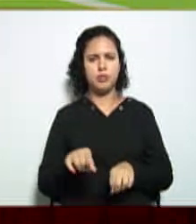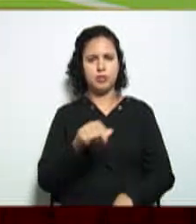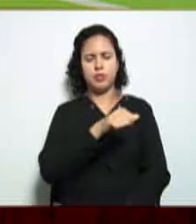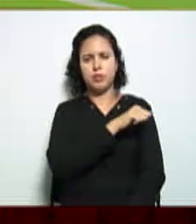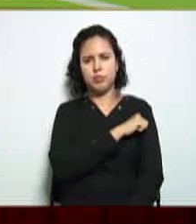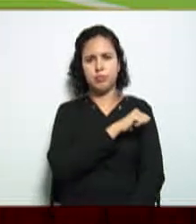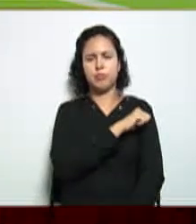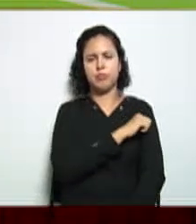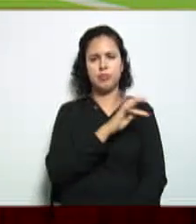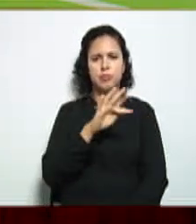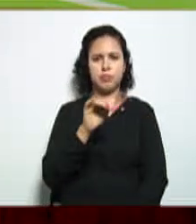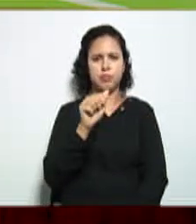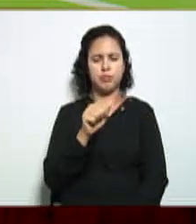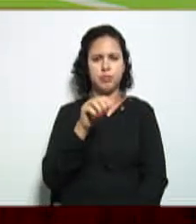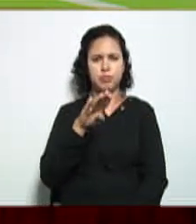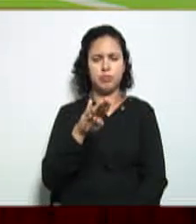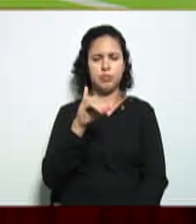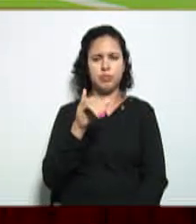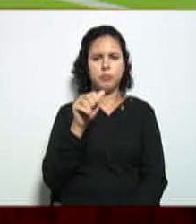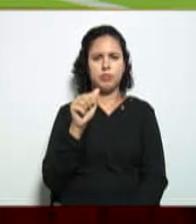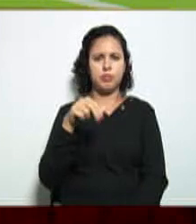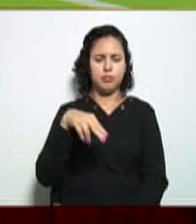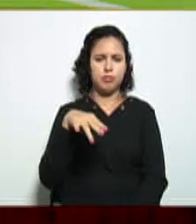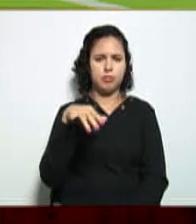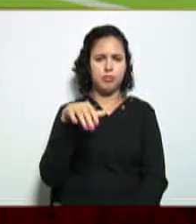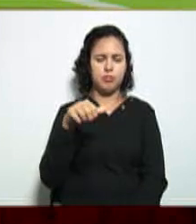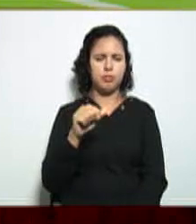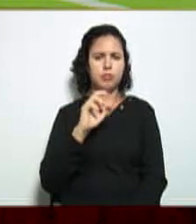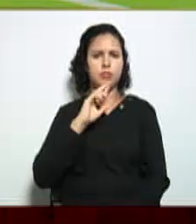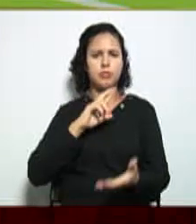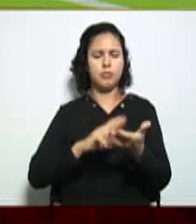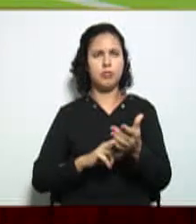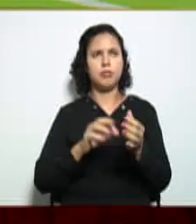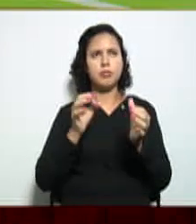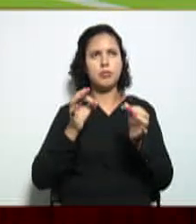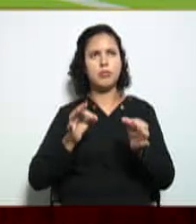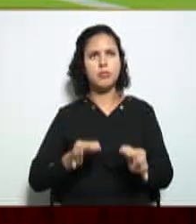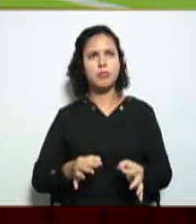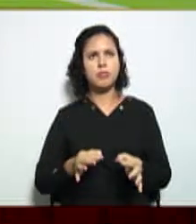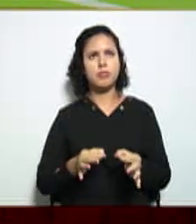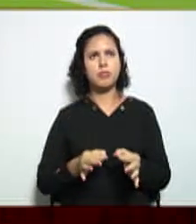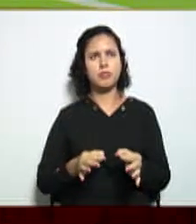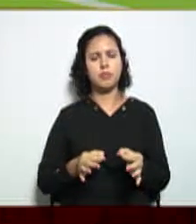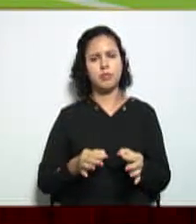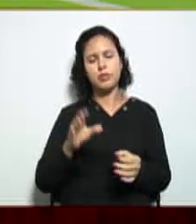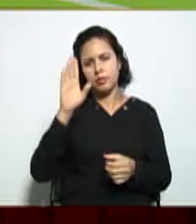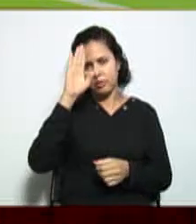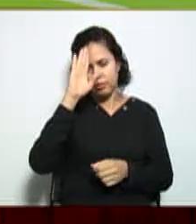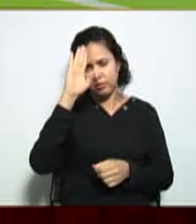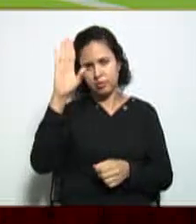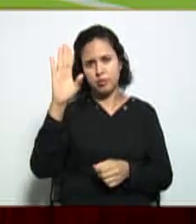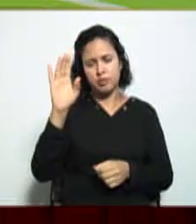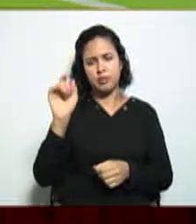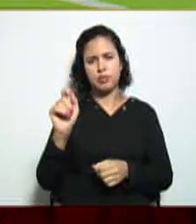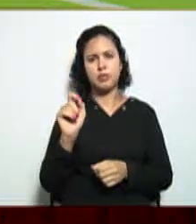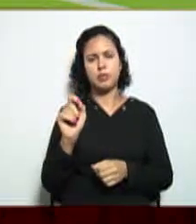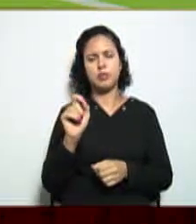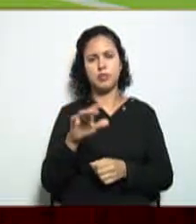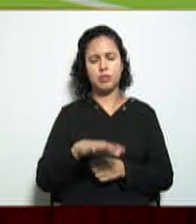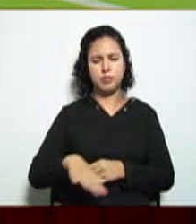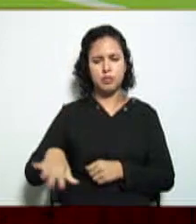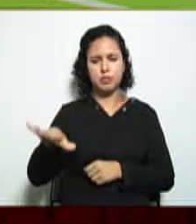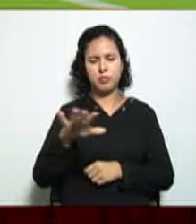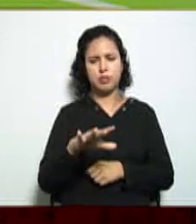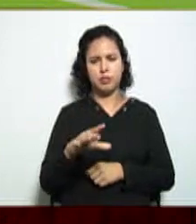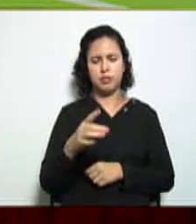Fabiana também respondeu corretamente a questão dos principais destaques, né, no ramo